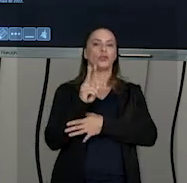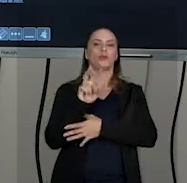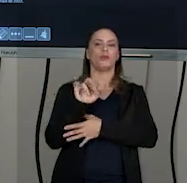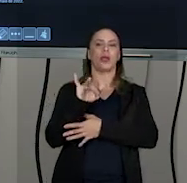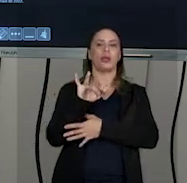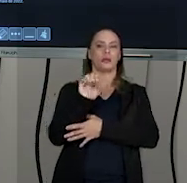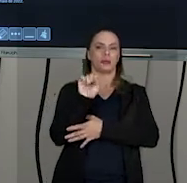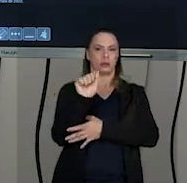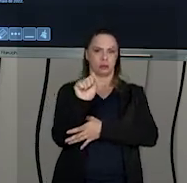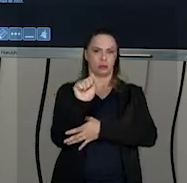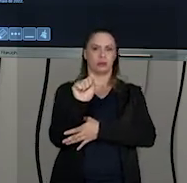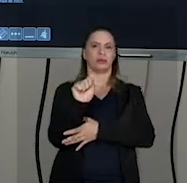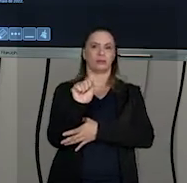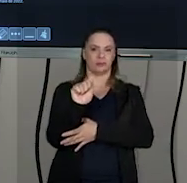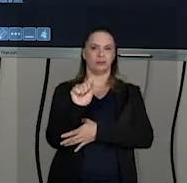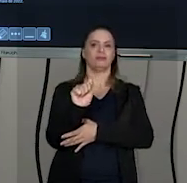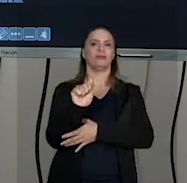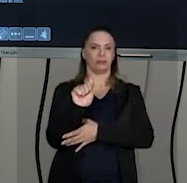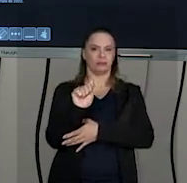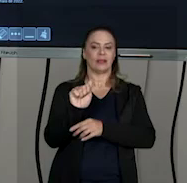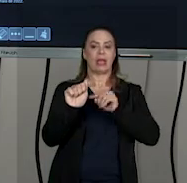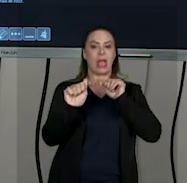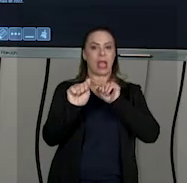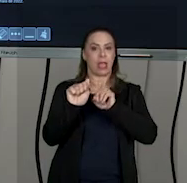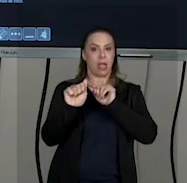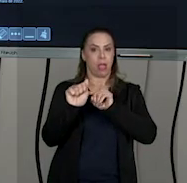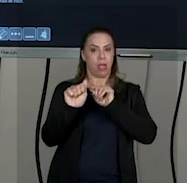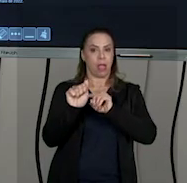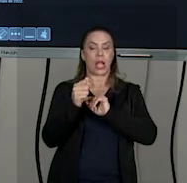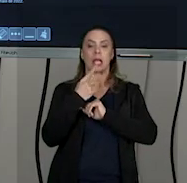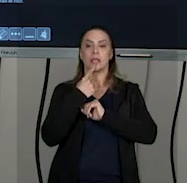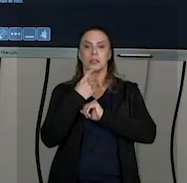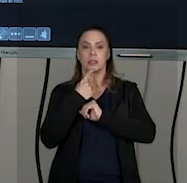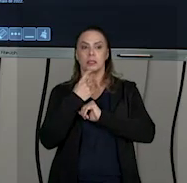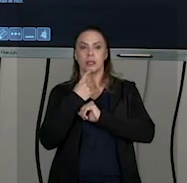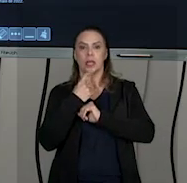sangue, trazer o sangue para o